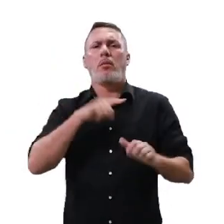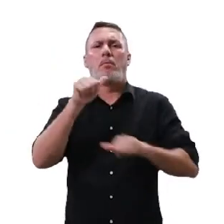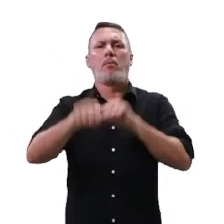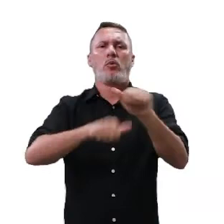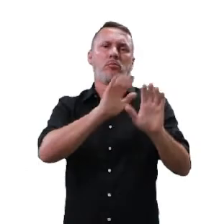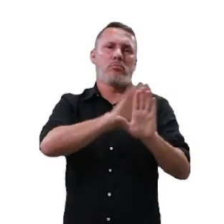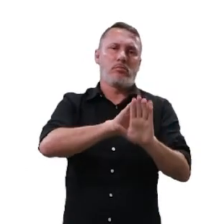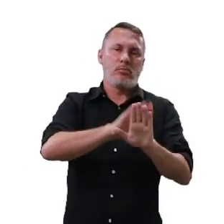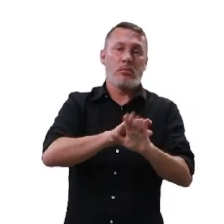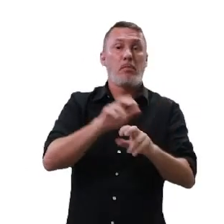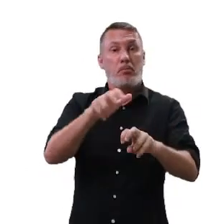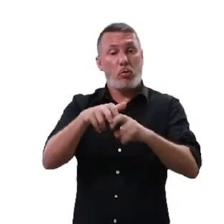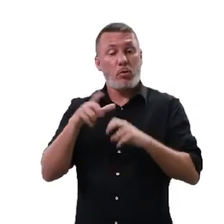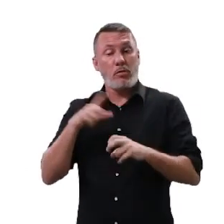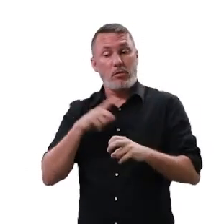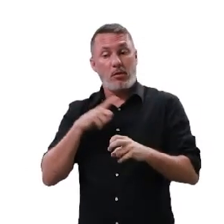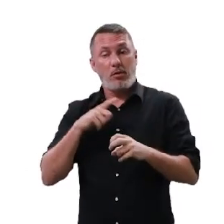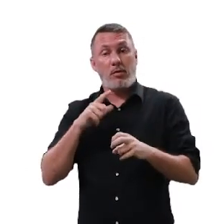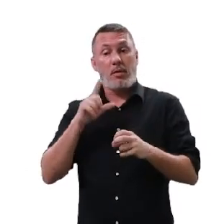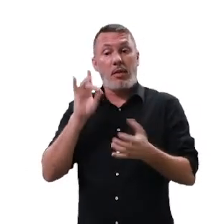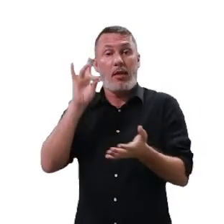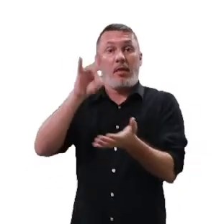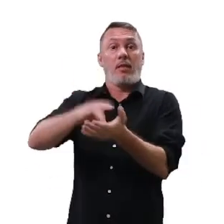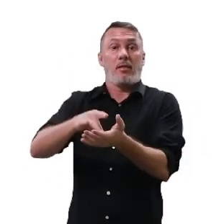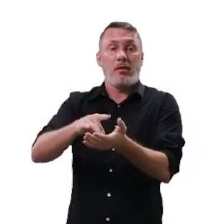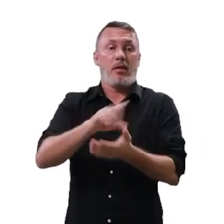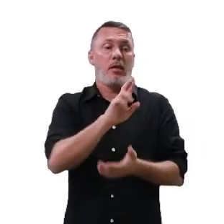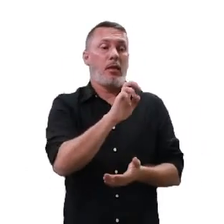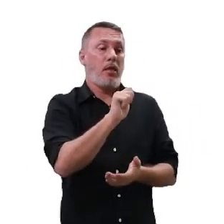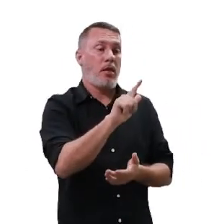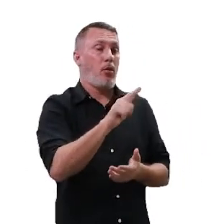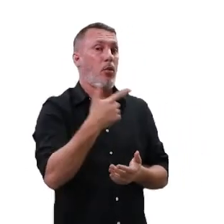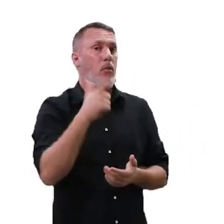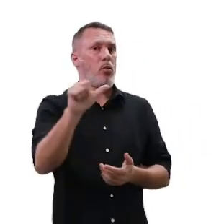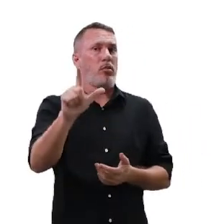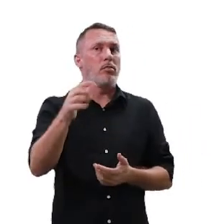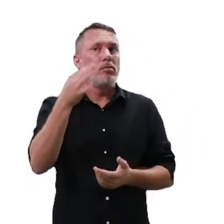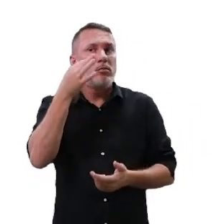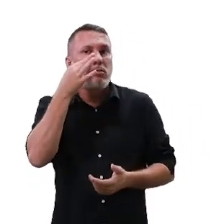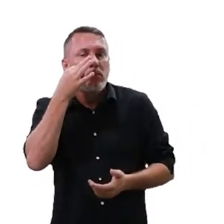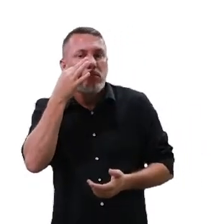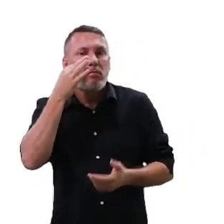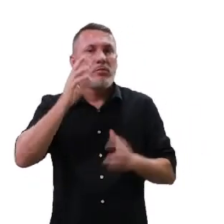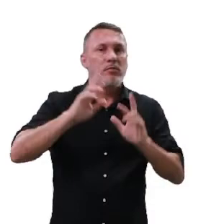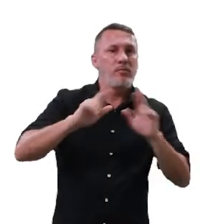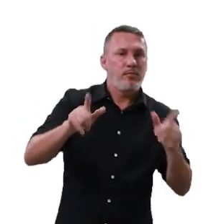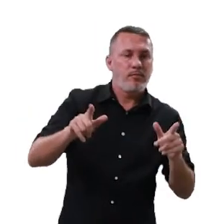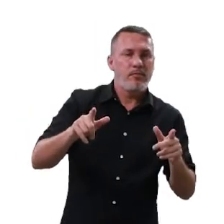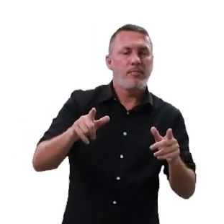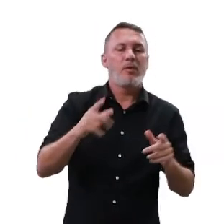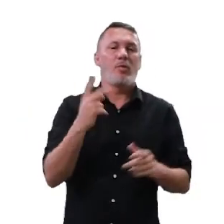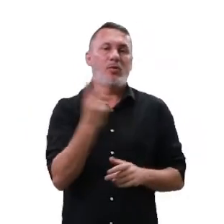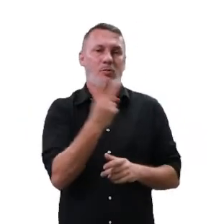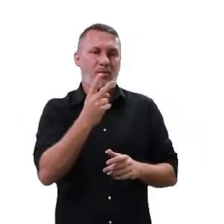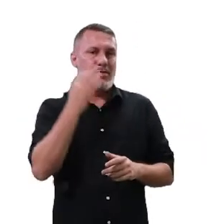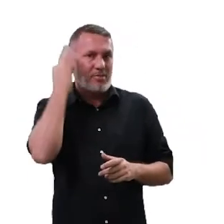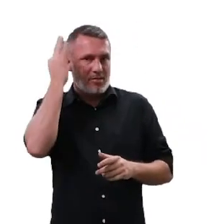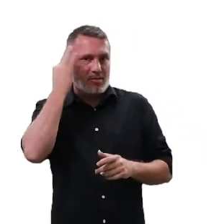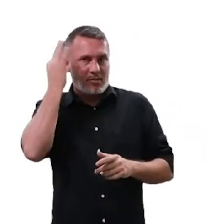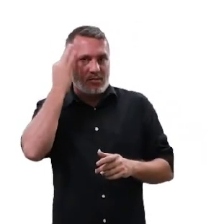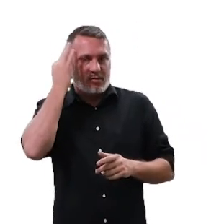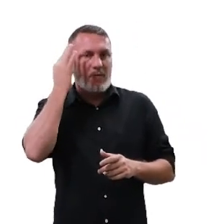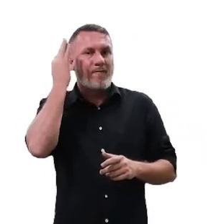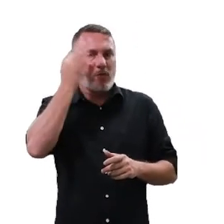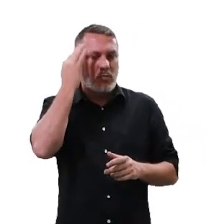realidade jamais se alteram. Assim, a realidade é uma coisa e o real é outra. Para Leucipo